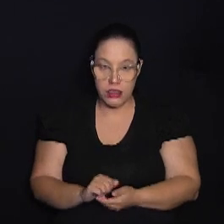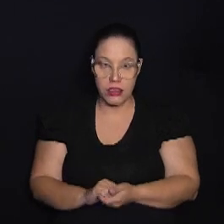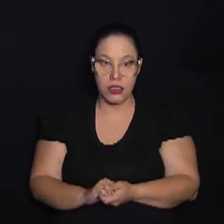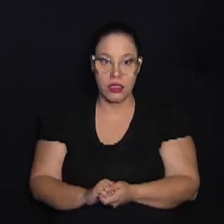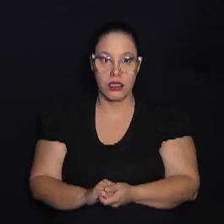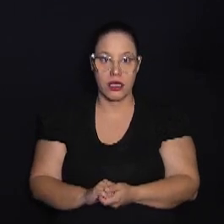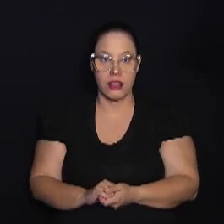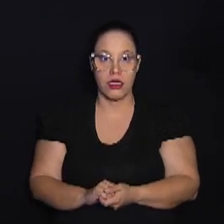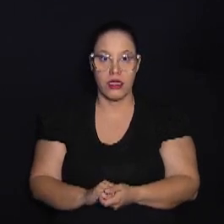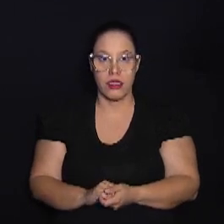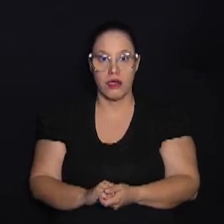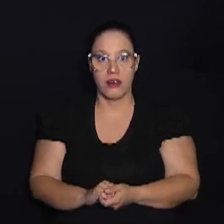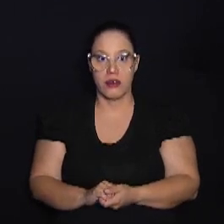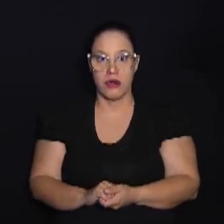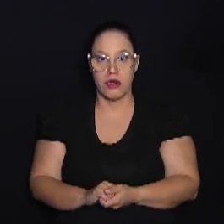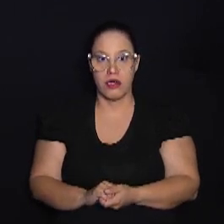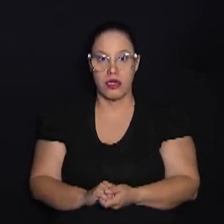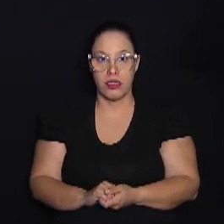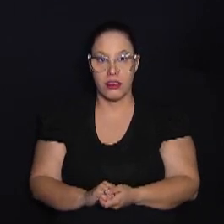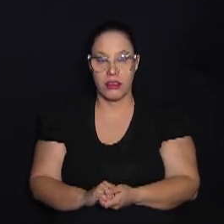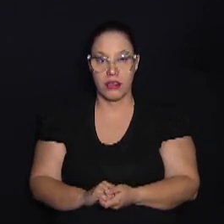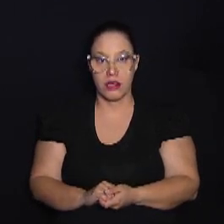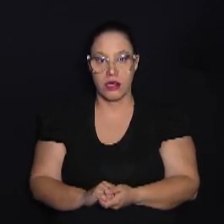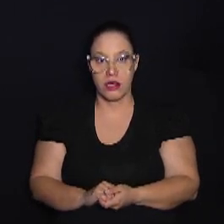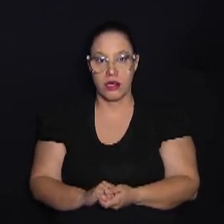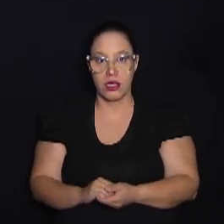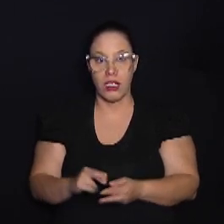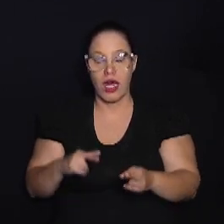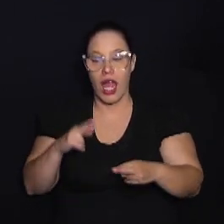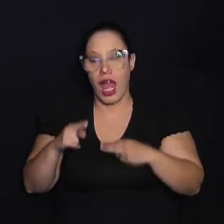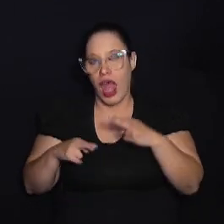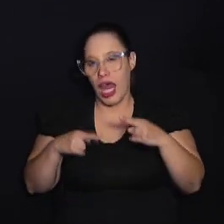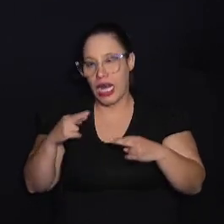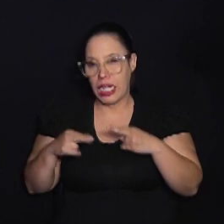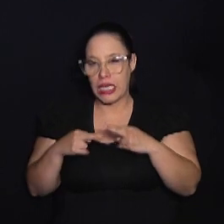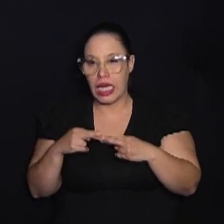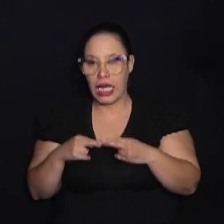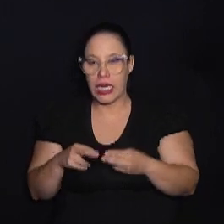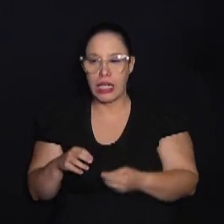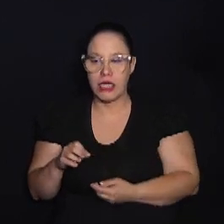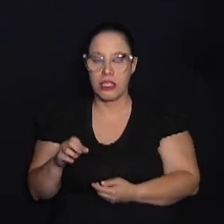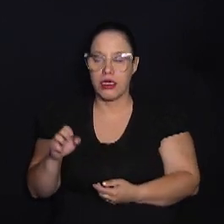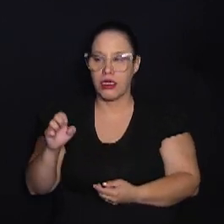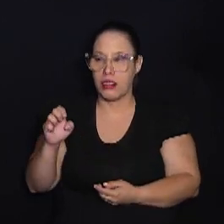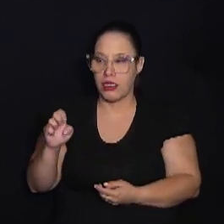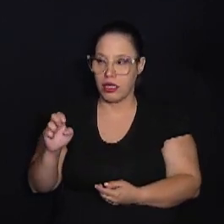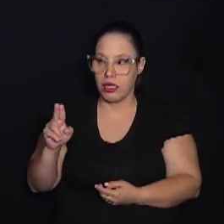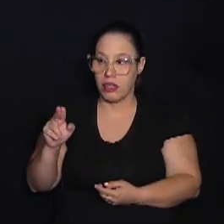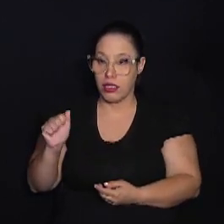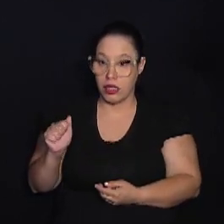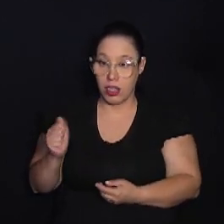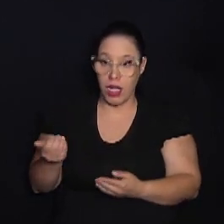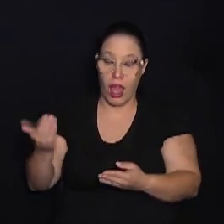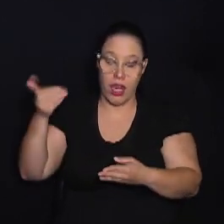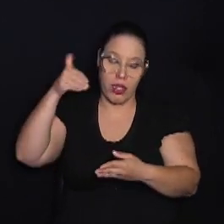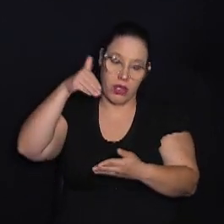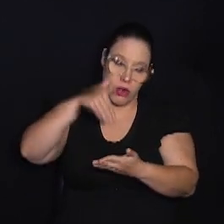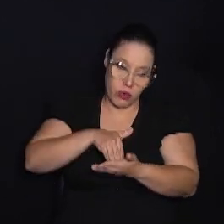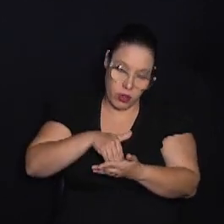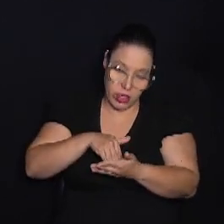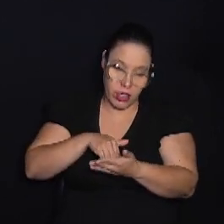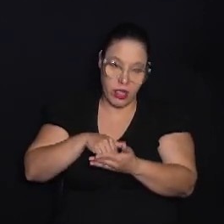como princípio aí as realidades dos Estados Unidos, Europa. E aí eles trouxeram essa realidade aqui